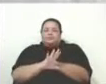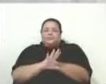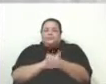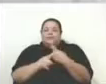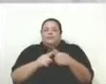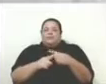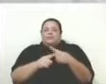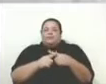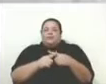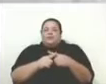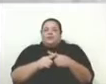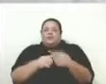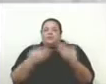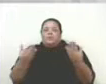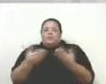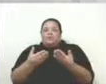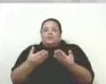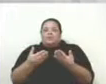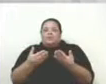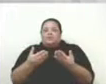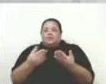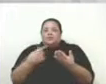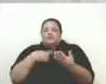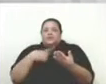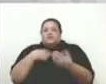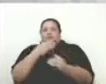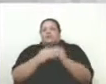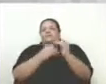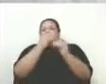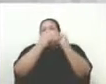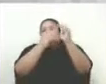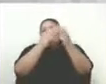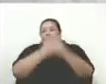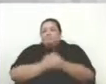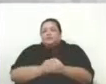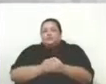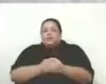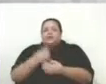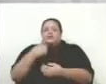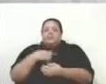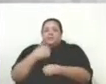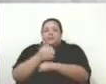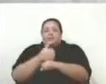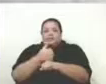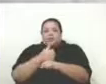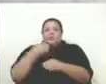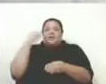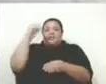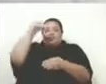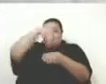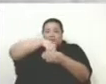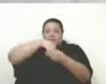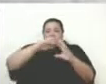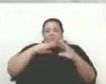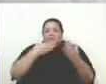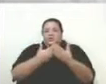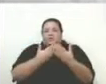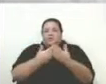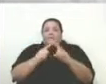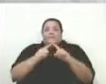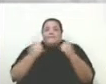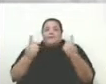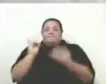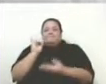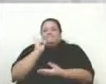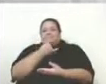tivemos esse avanço de termos os profissionais dentro das escolas, mas, infelizmente, eles ainda não